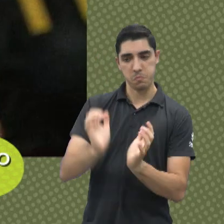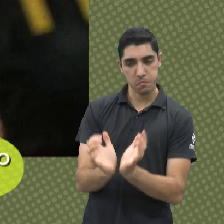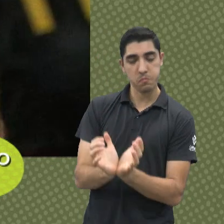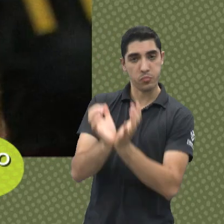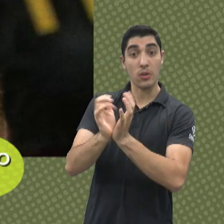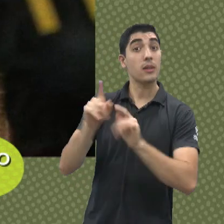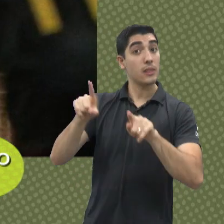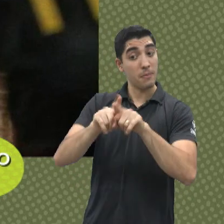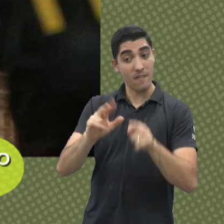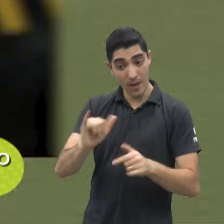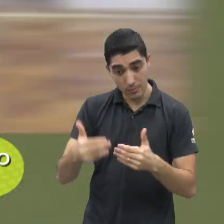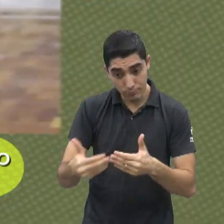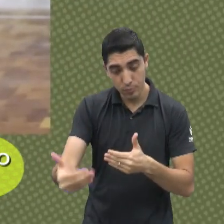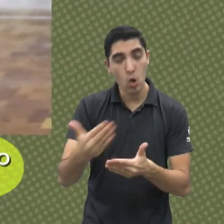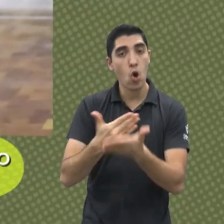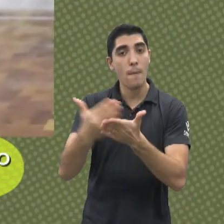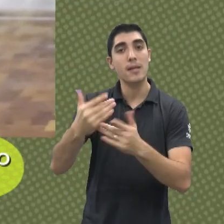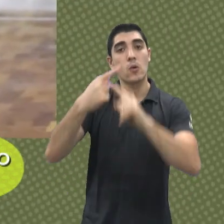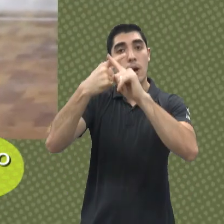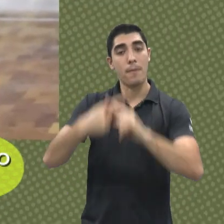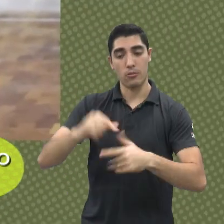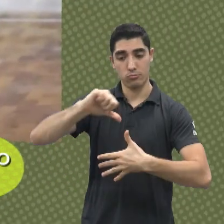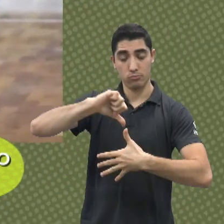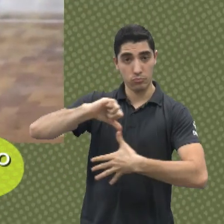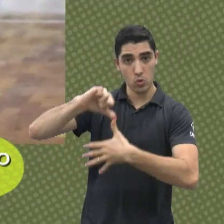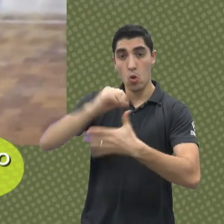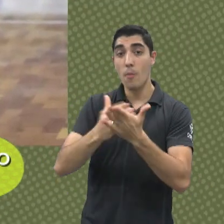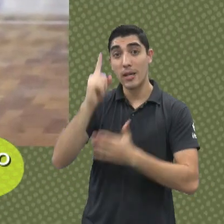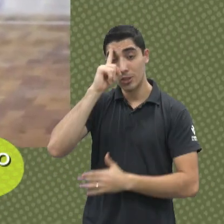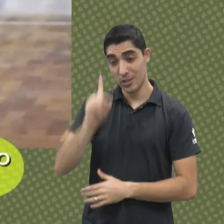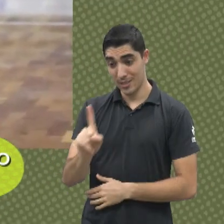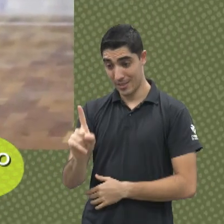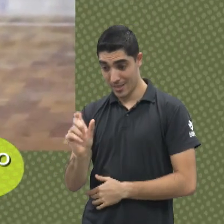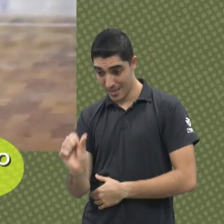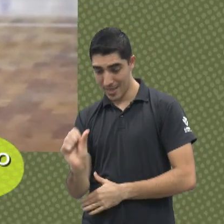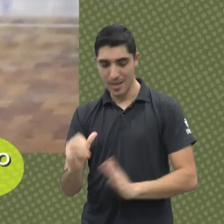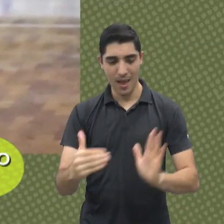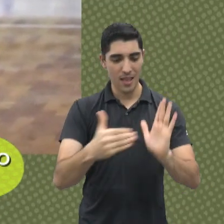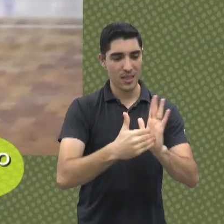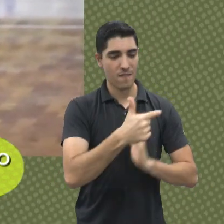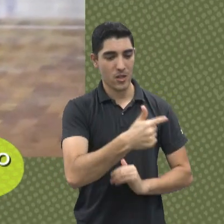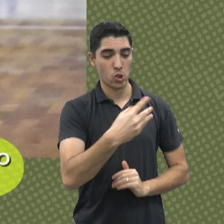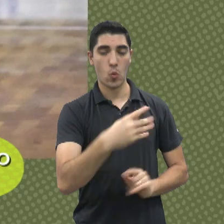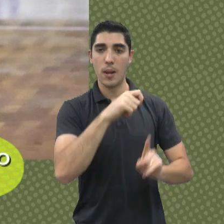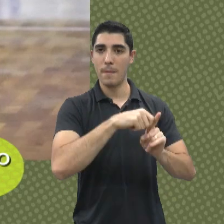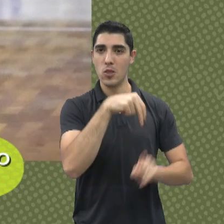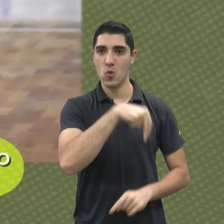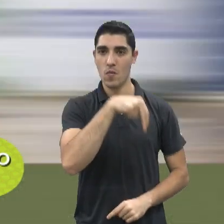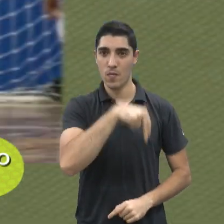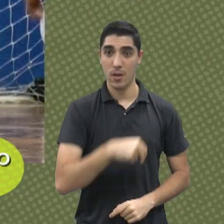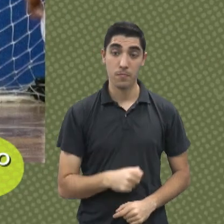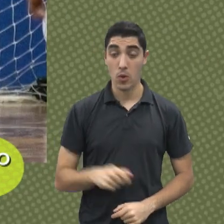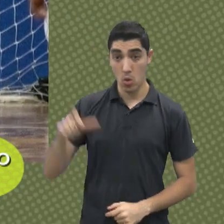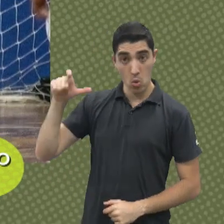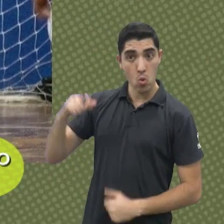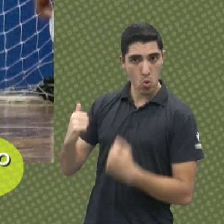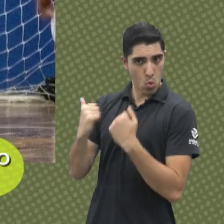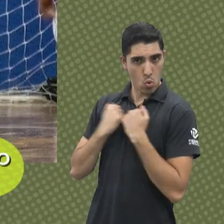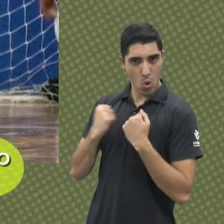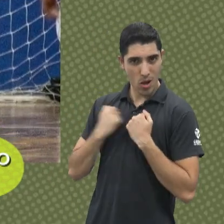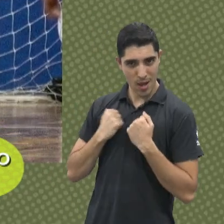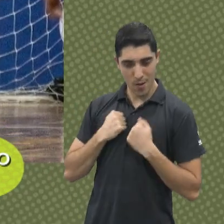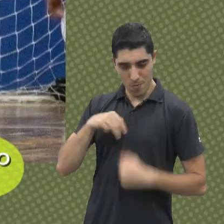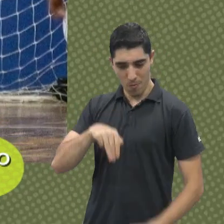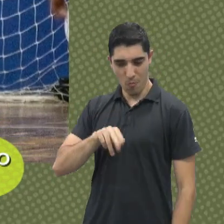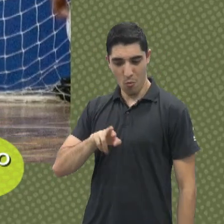Sul-Americano da categoria, que acontece entre os dias 16 e 24 de novembro. E o goleiro Murilo, que ganhou a titularidade no segundo